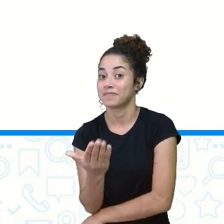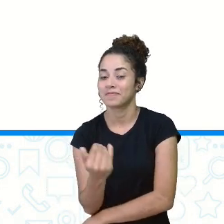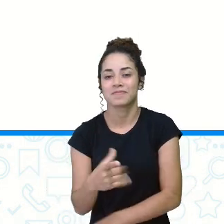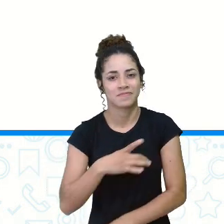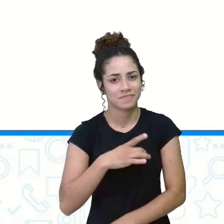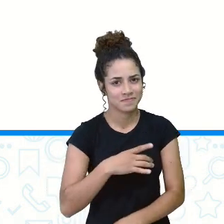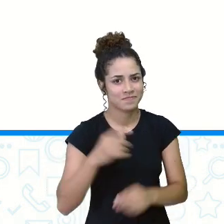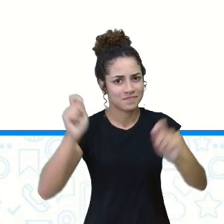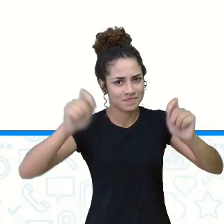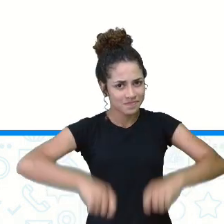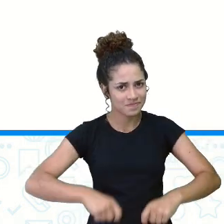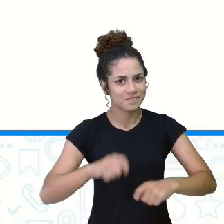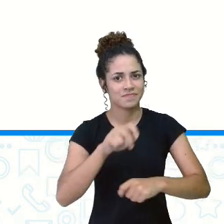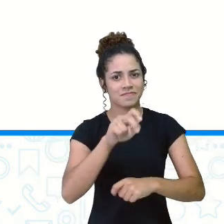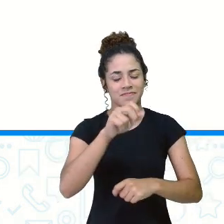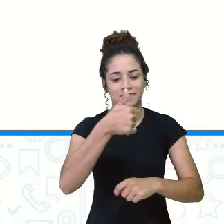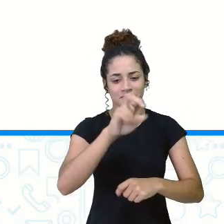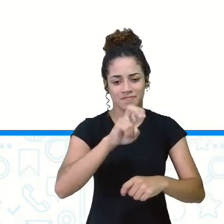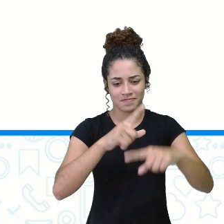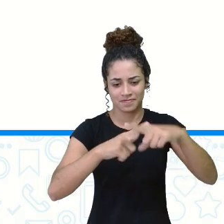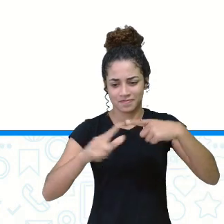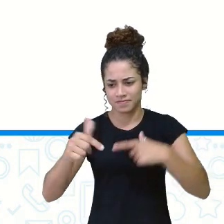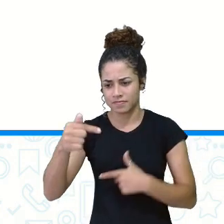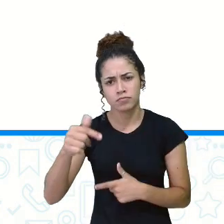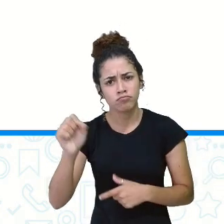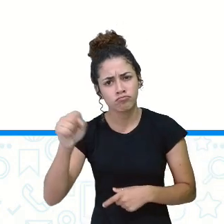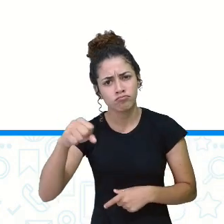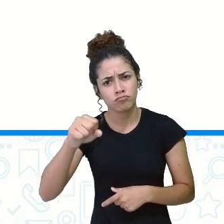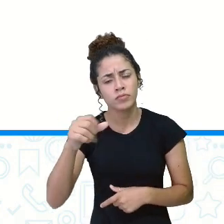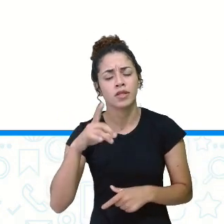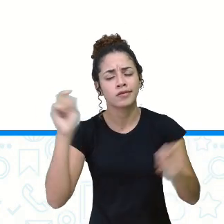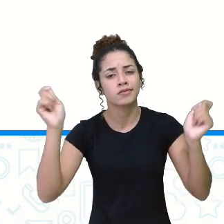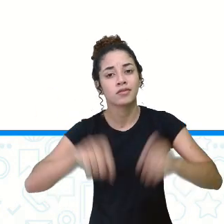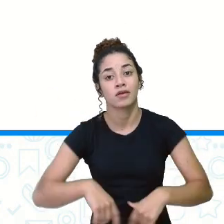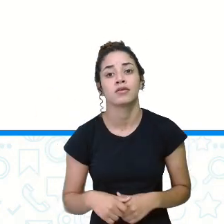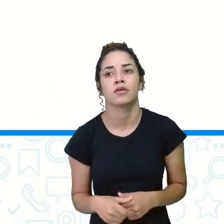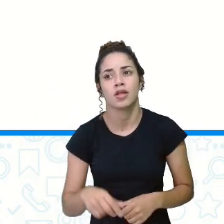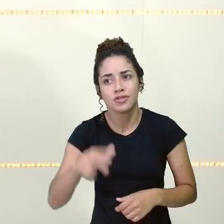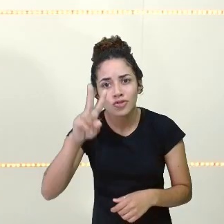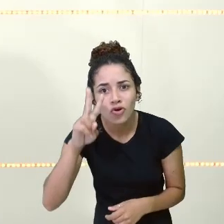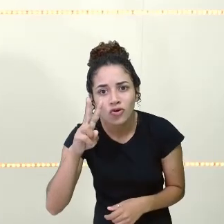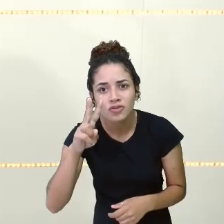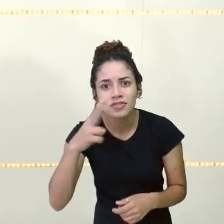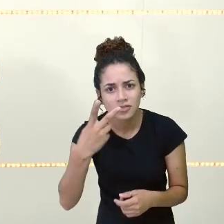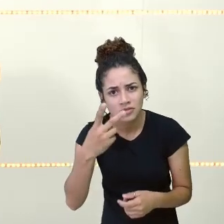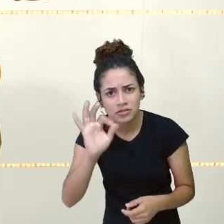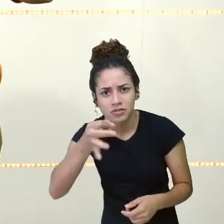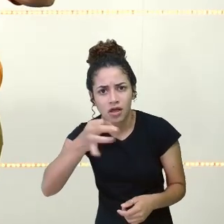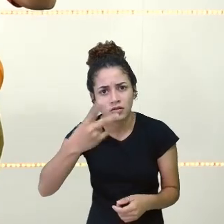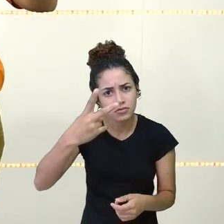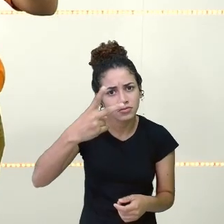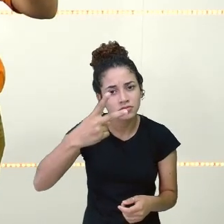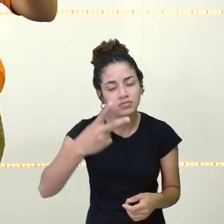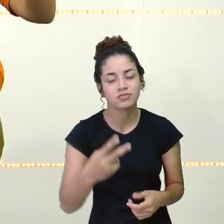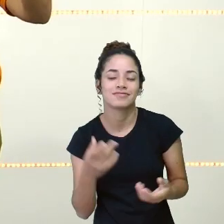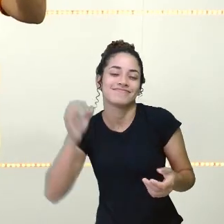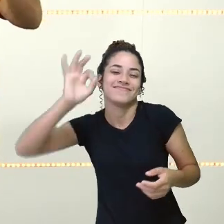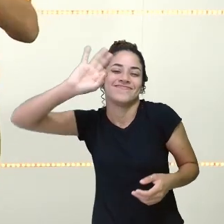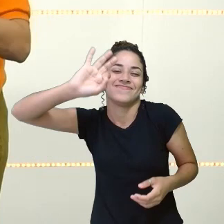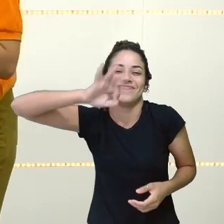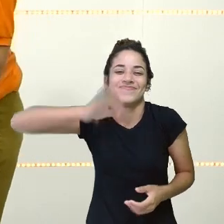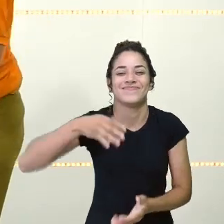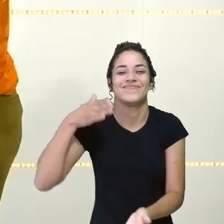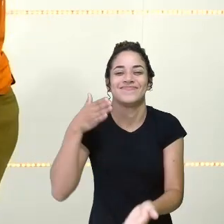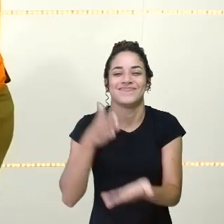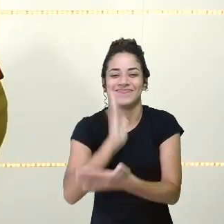como dividir 15 para 7? Tenho sim. 2, professora, tô certo? Tá